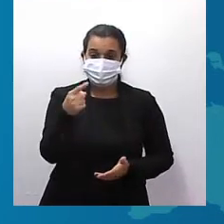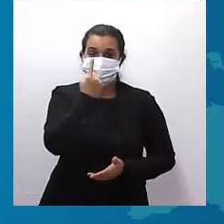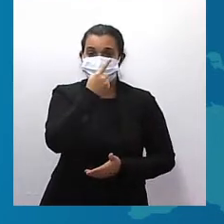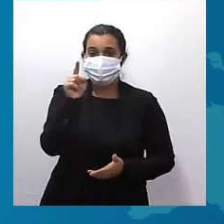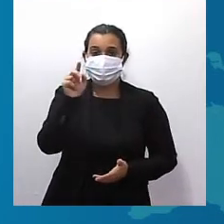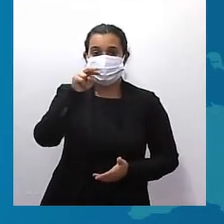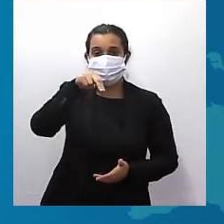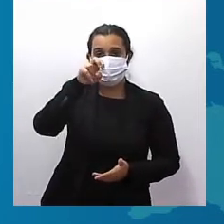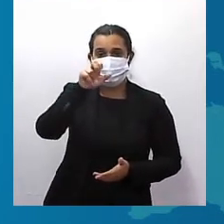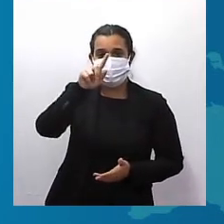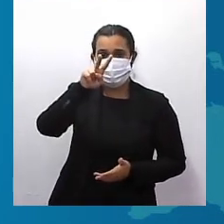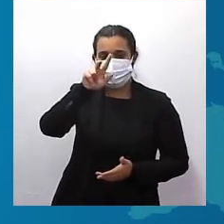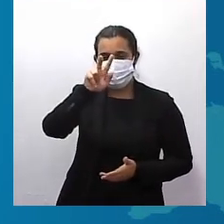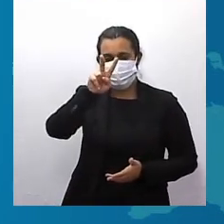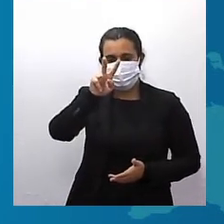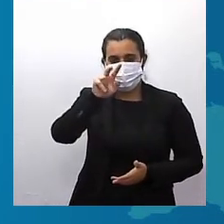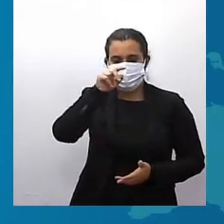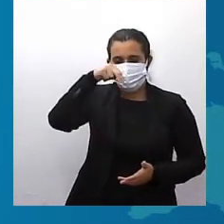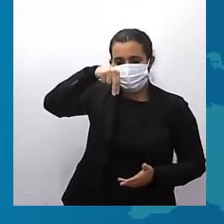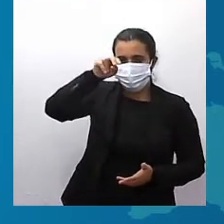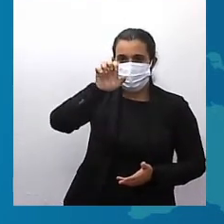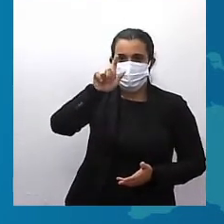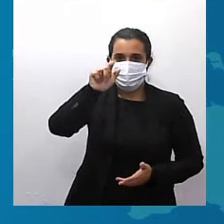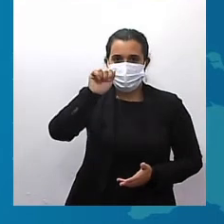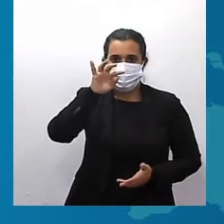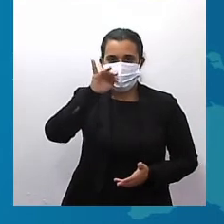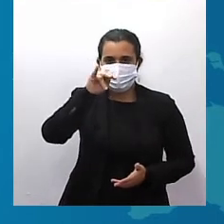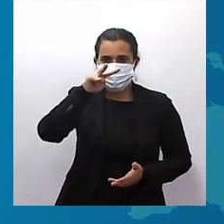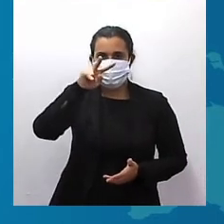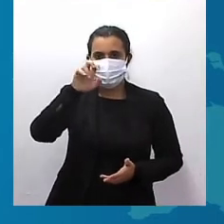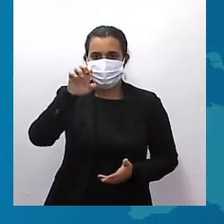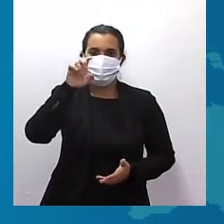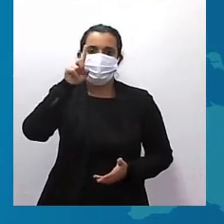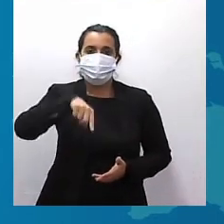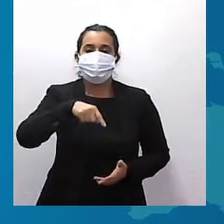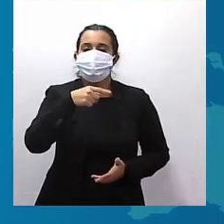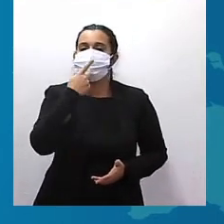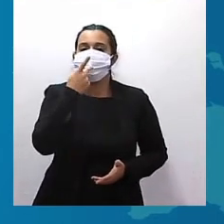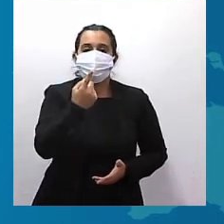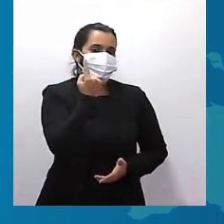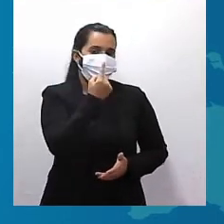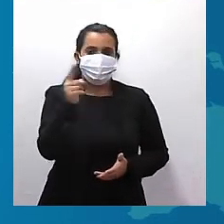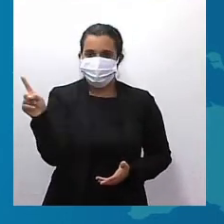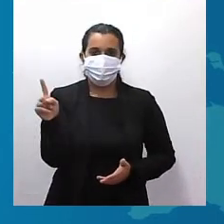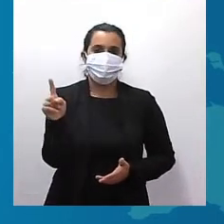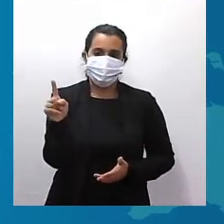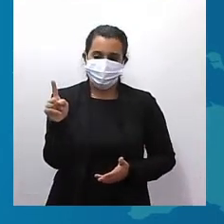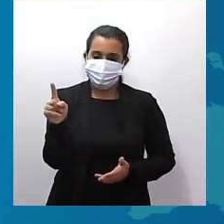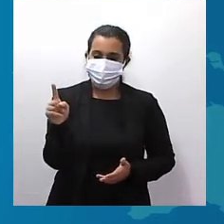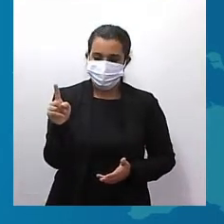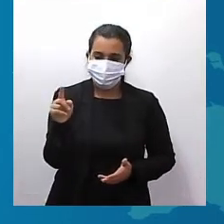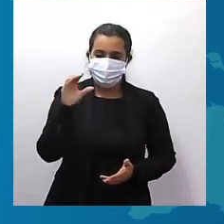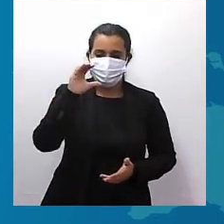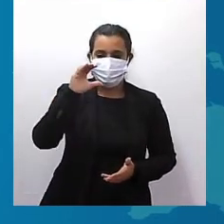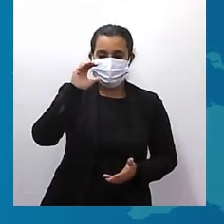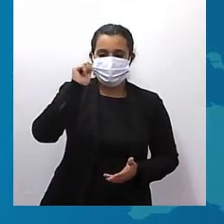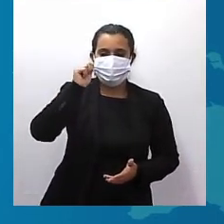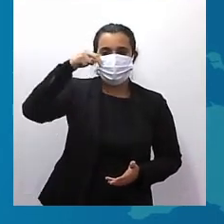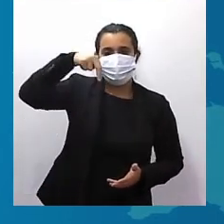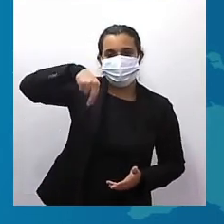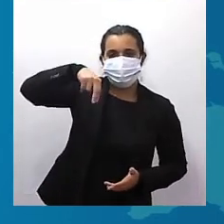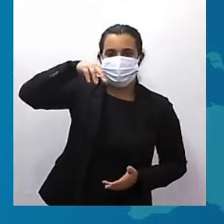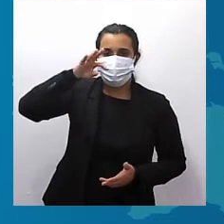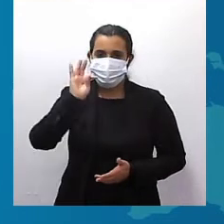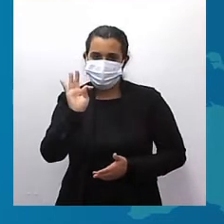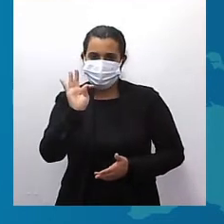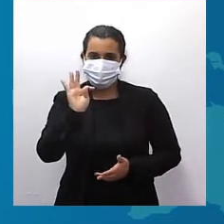que vai ser acrescentado aí é o not, ou seja, o não. No entanto, nesse caso, a gente muda